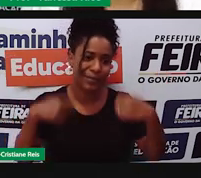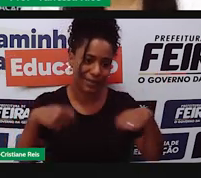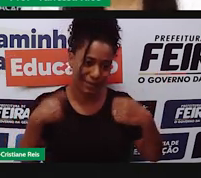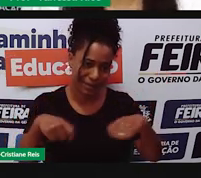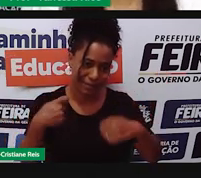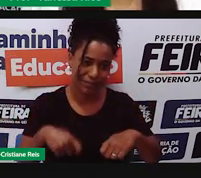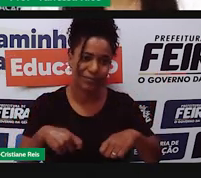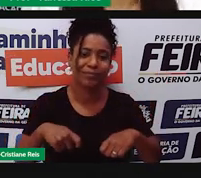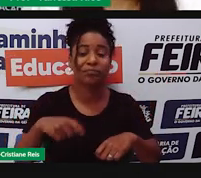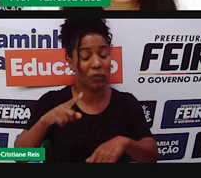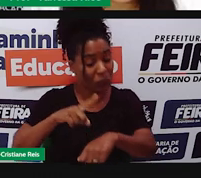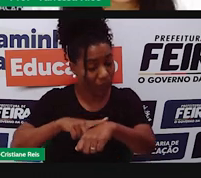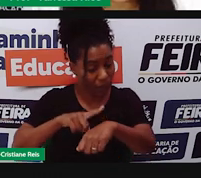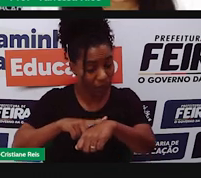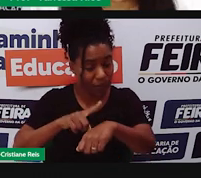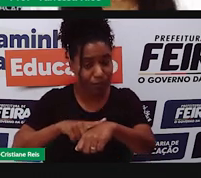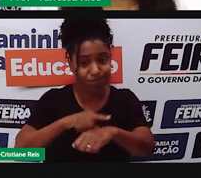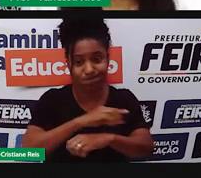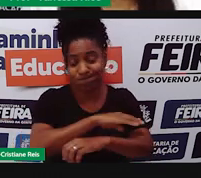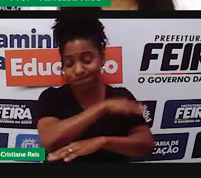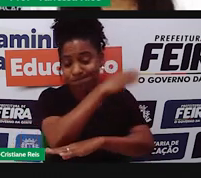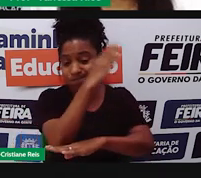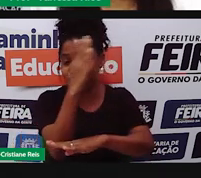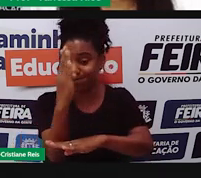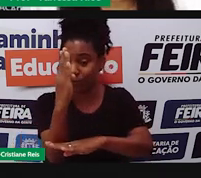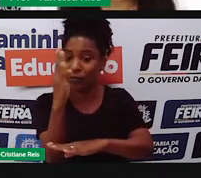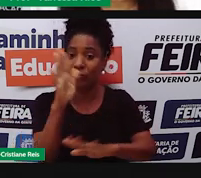eu me exponho.